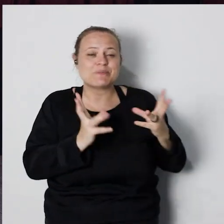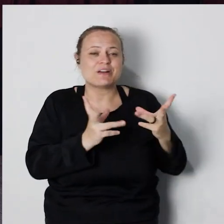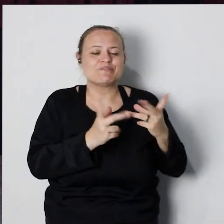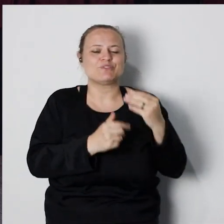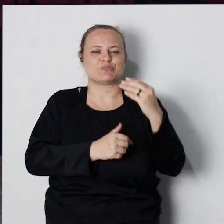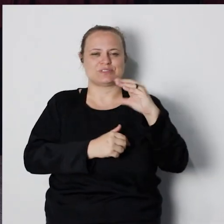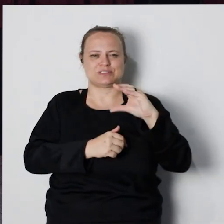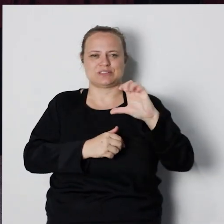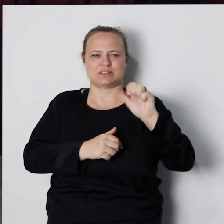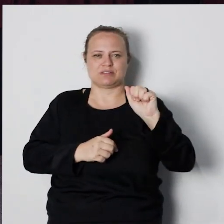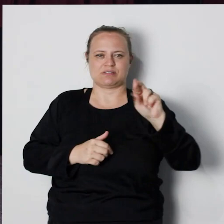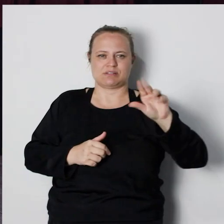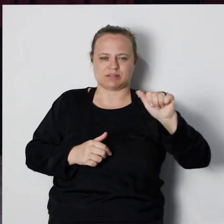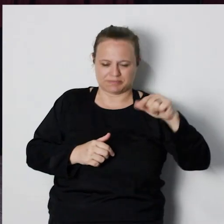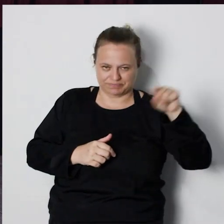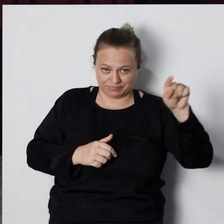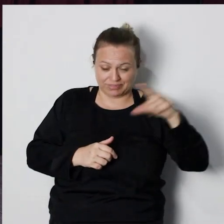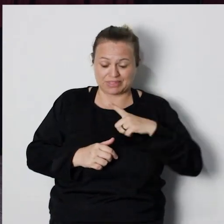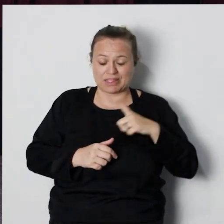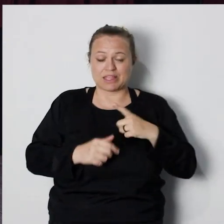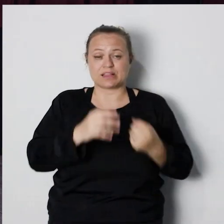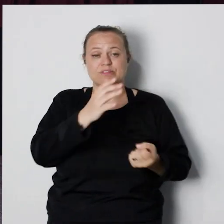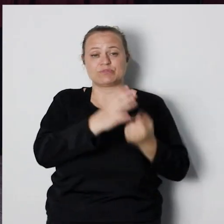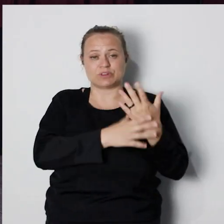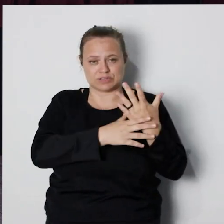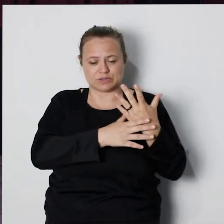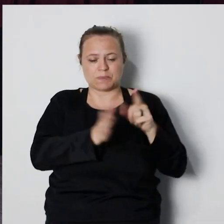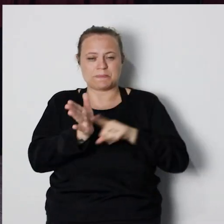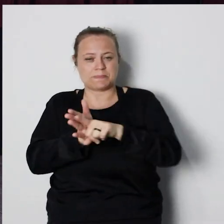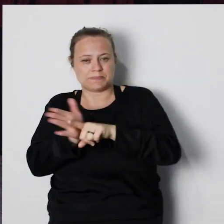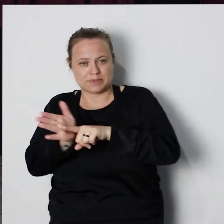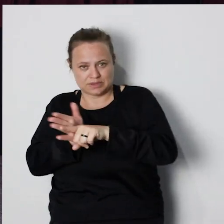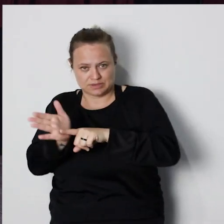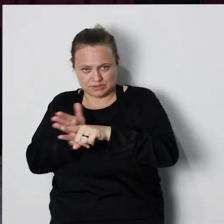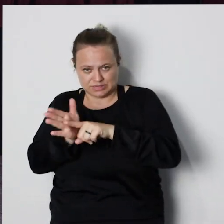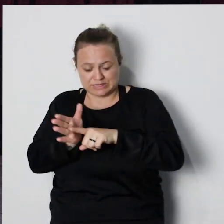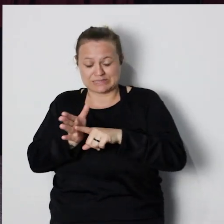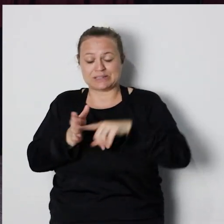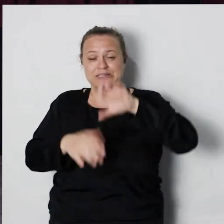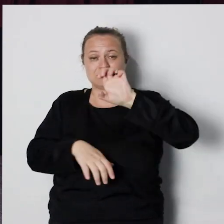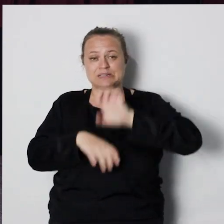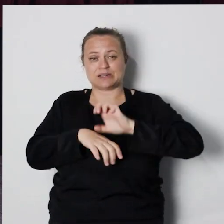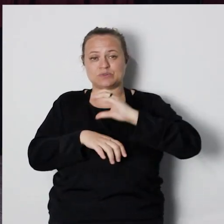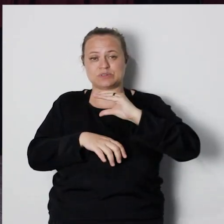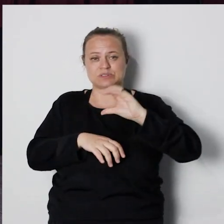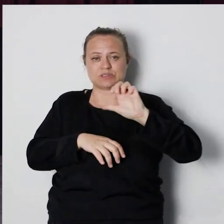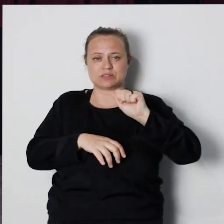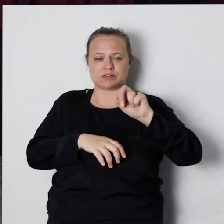essa aproximação com a universidade. E nesse ano apareceu um projeto muito interessante do Ceará.